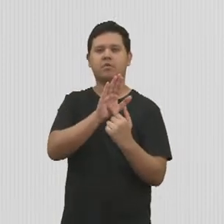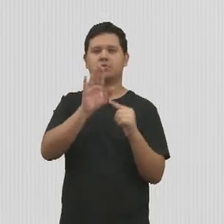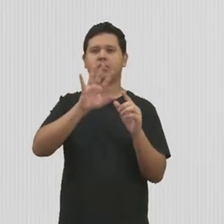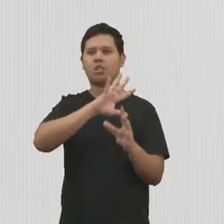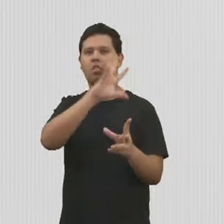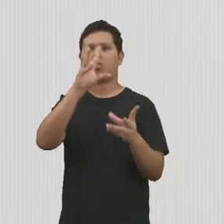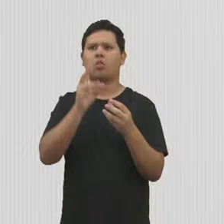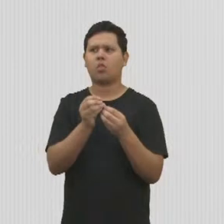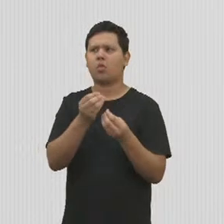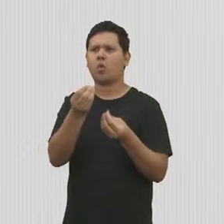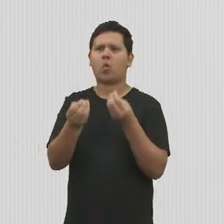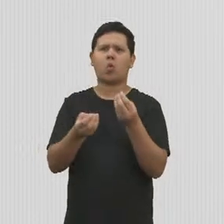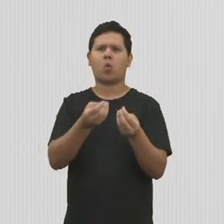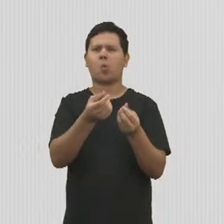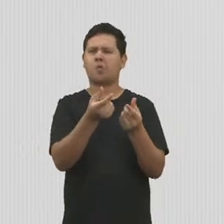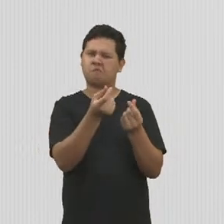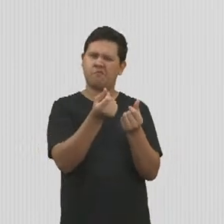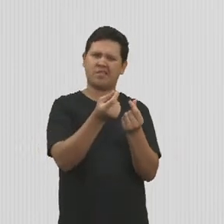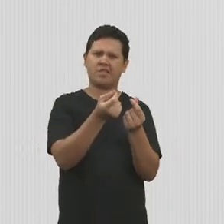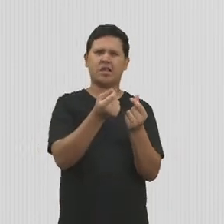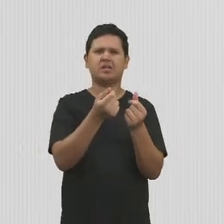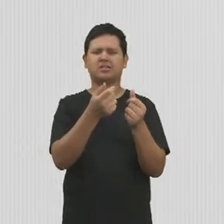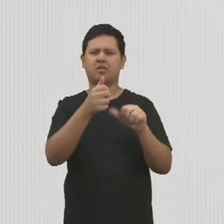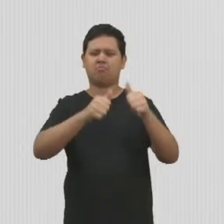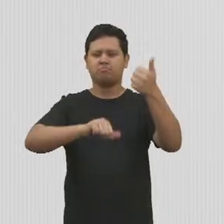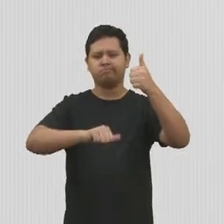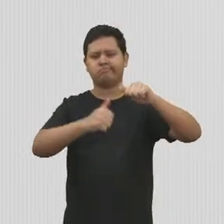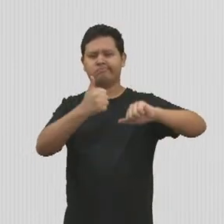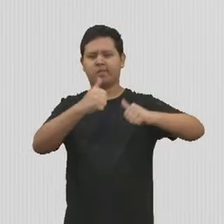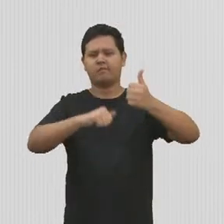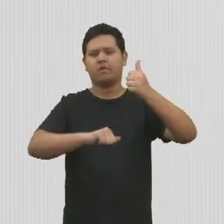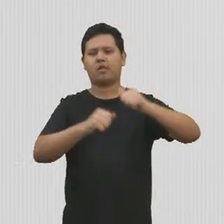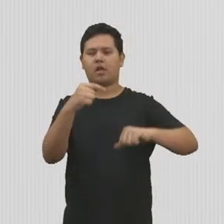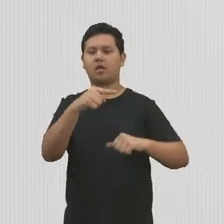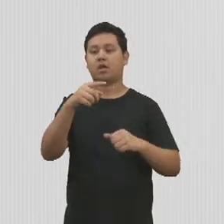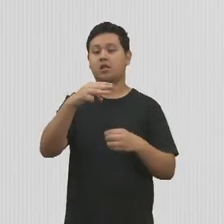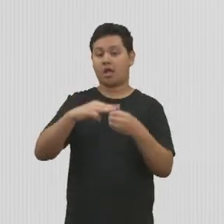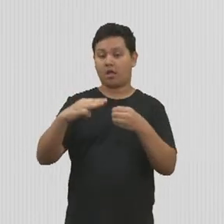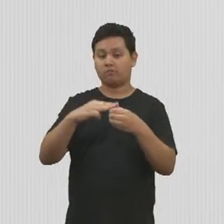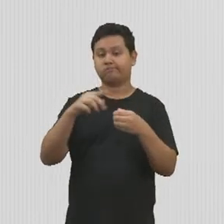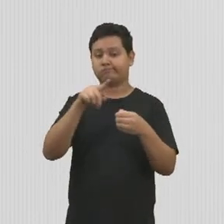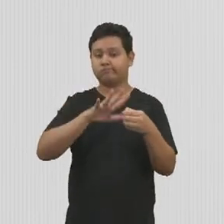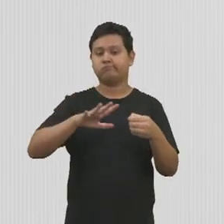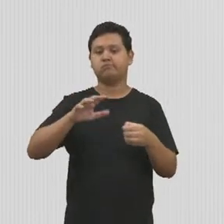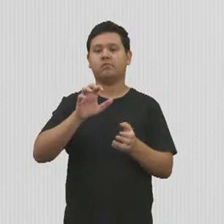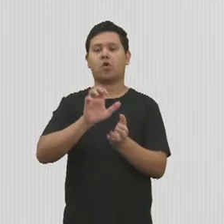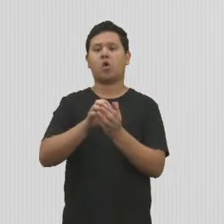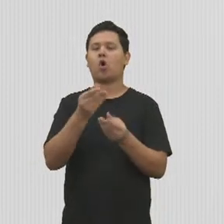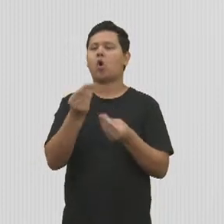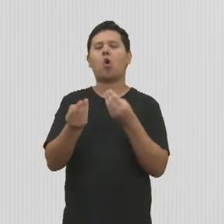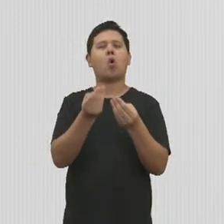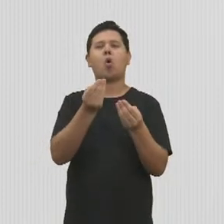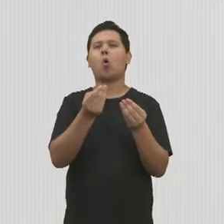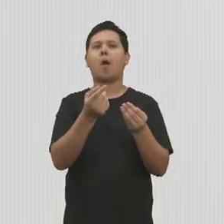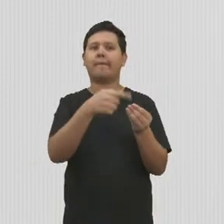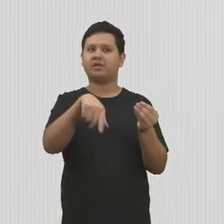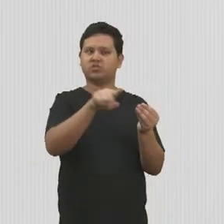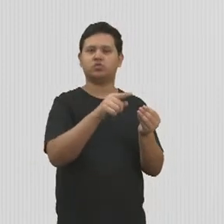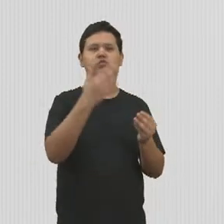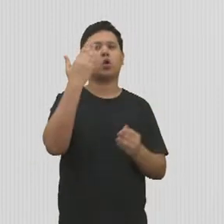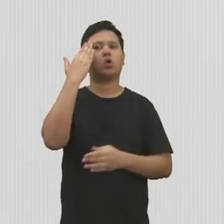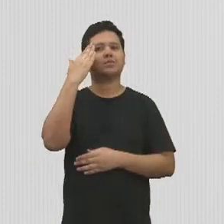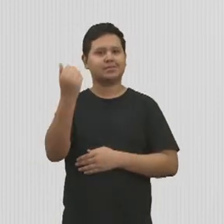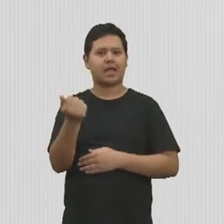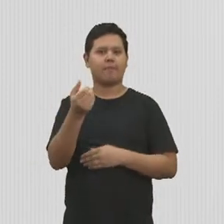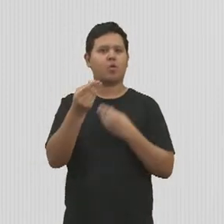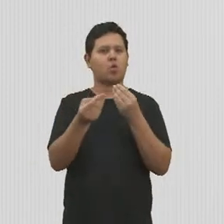município. E a gente deixou essa breve explicação aqui para mostrar como que se chega nessa receita corrente, né? Nós pegamos a